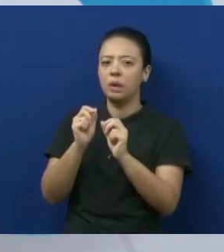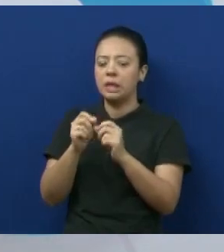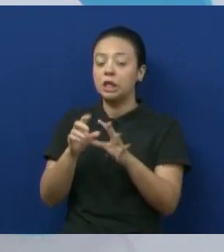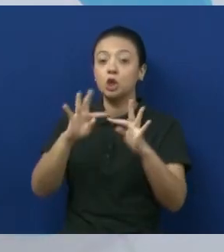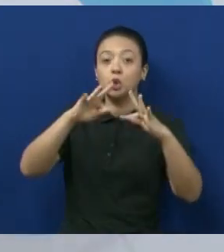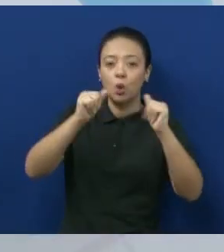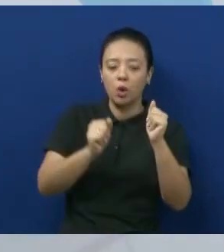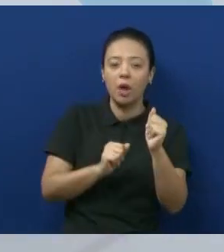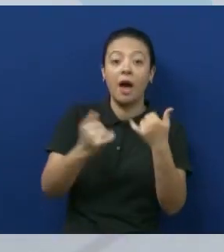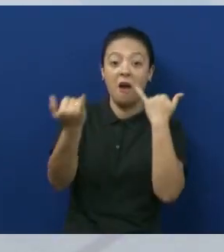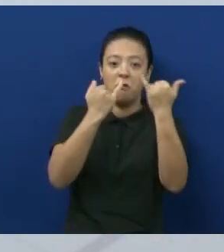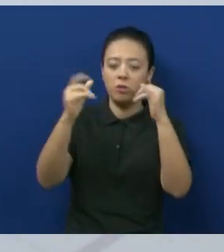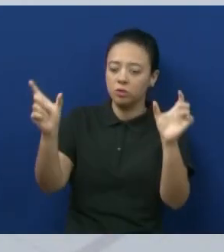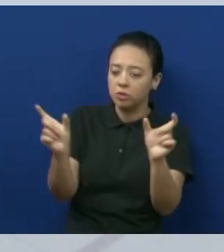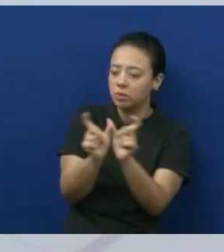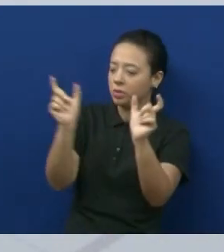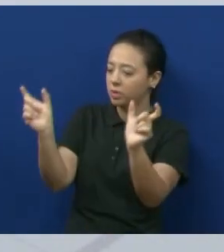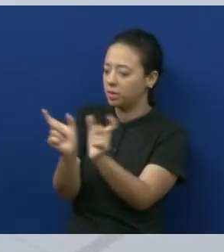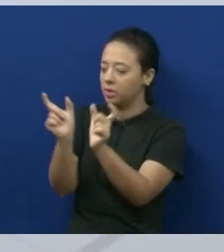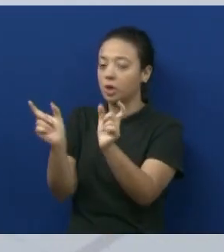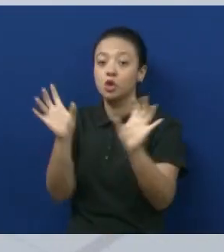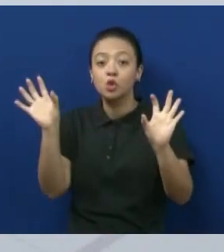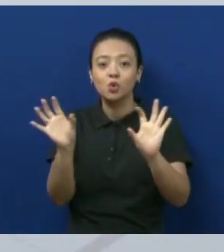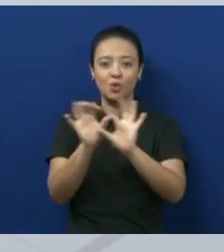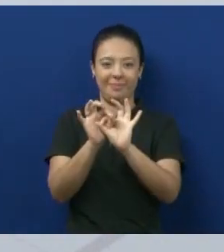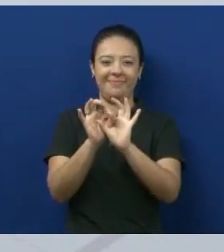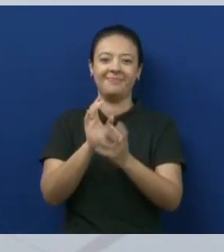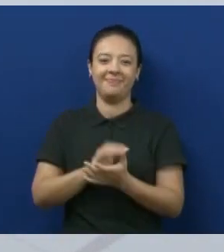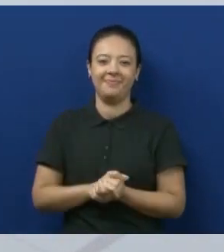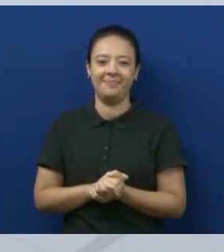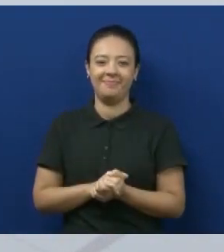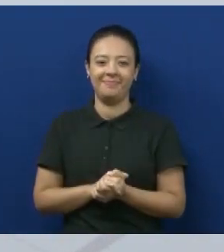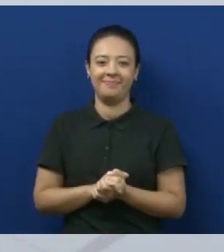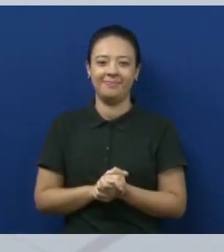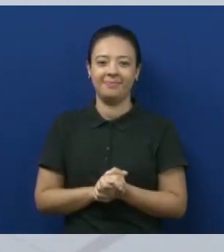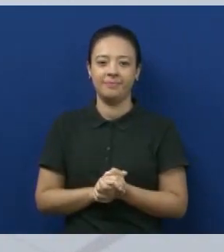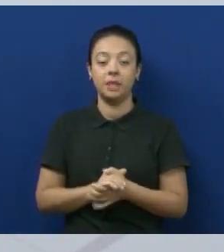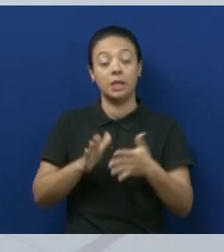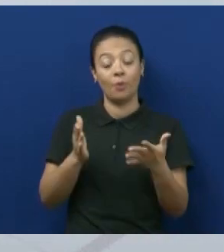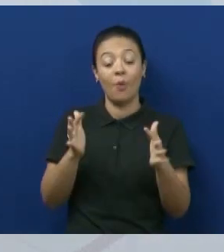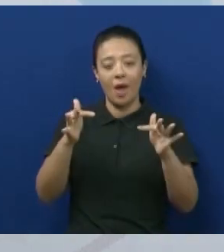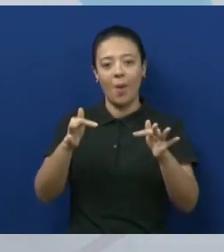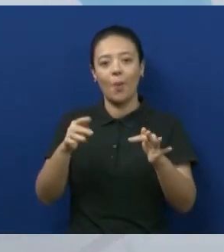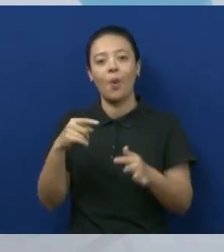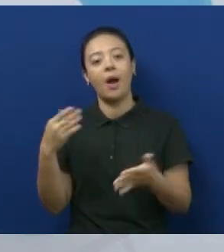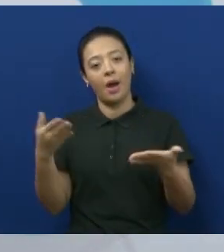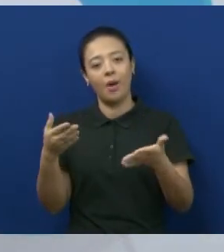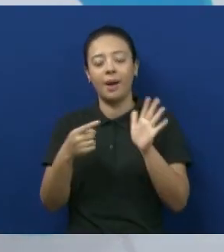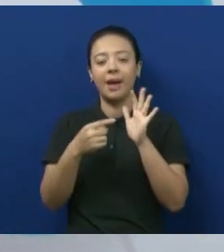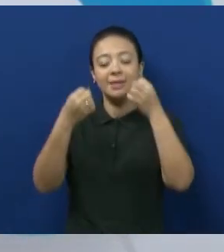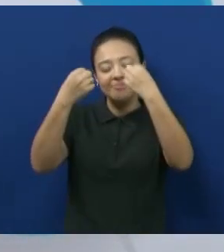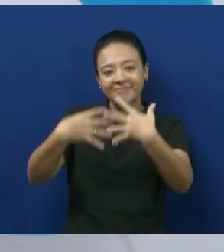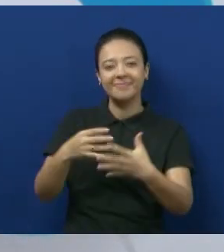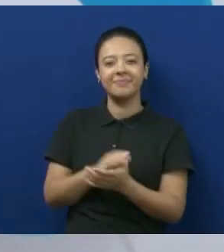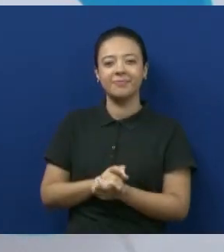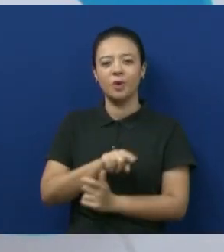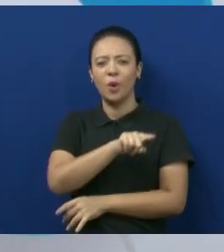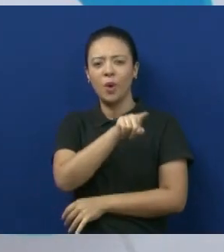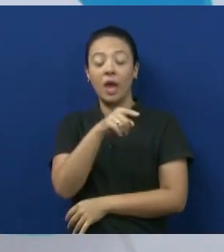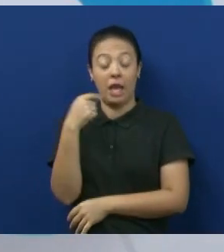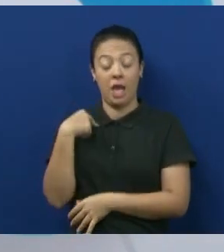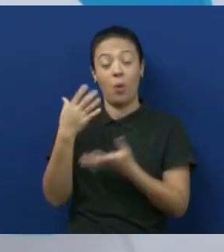amar. E por você eu largo tudo. Vou mendigar, roubar, matar, até nas coisas mais